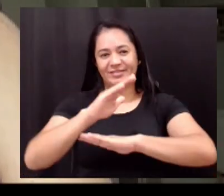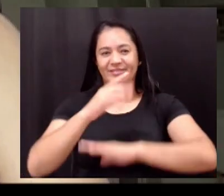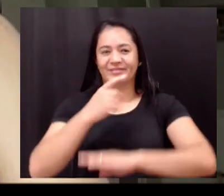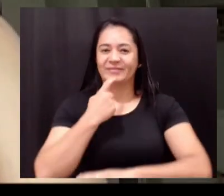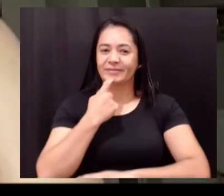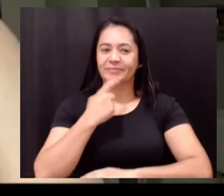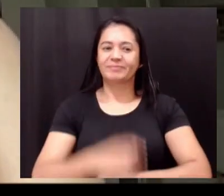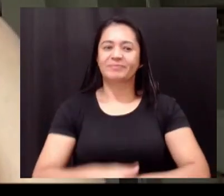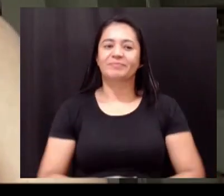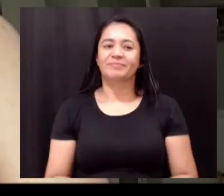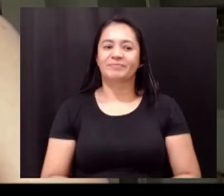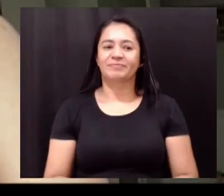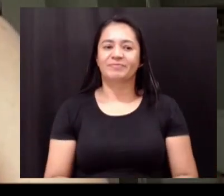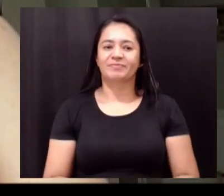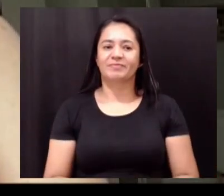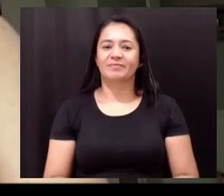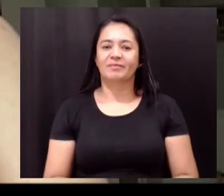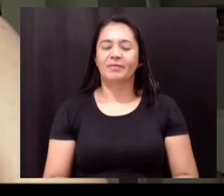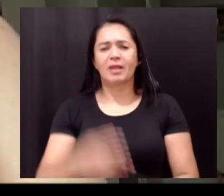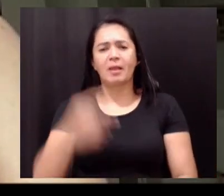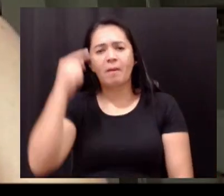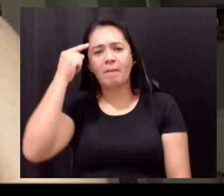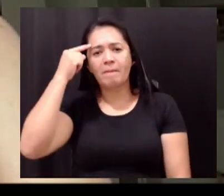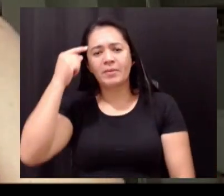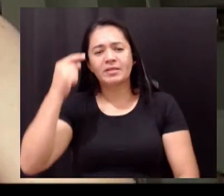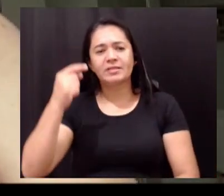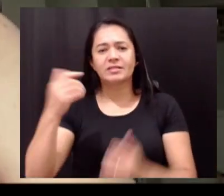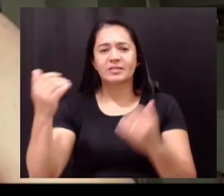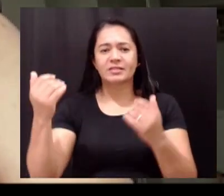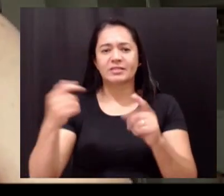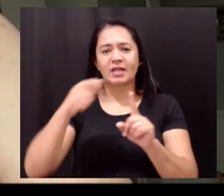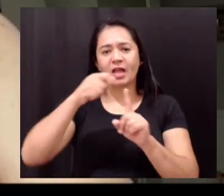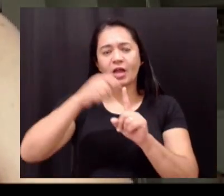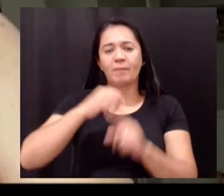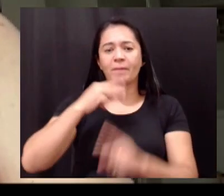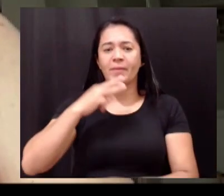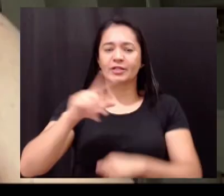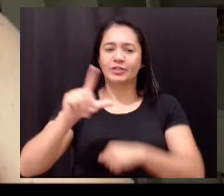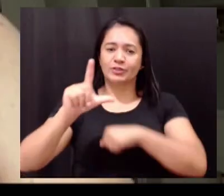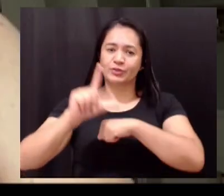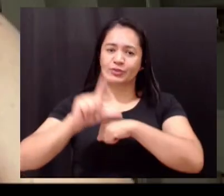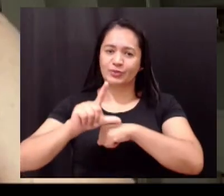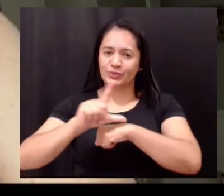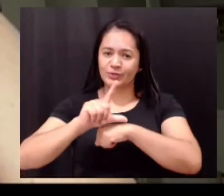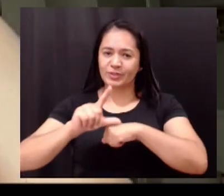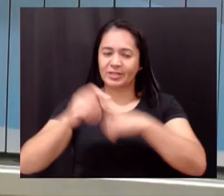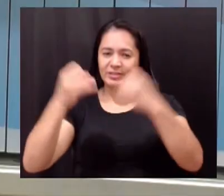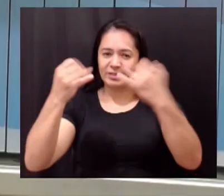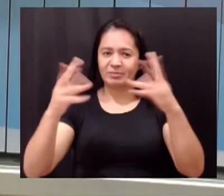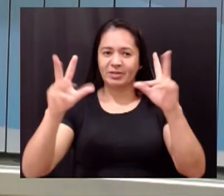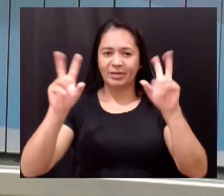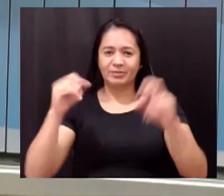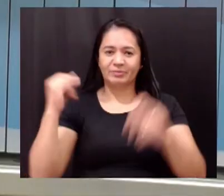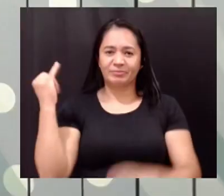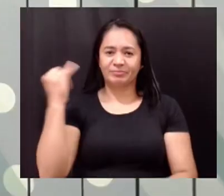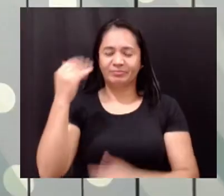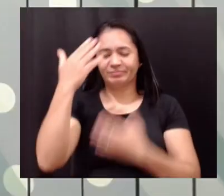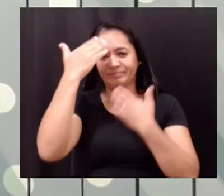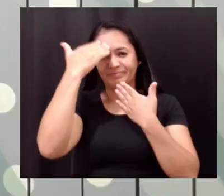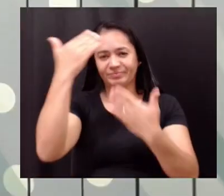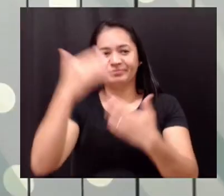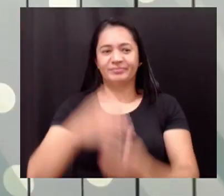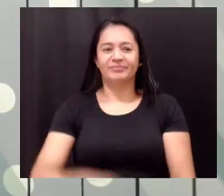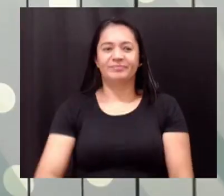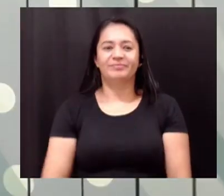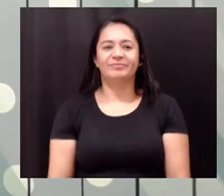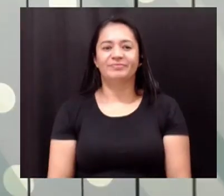por pensarem em trazer o Março Lilás e falar sobre esse tema tão importante mais uma vez. Obrigada. O Saúde